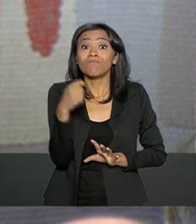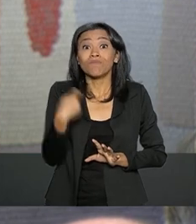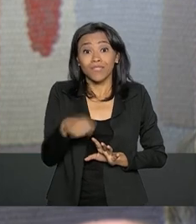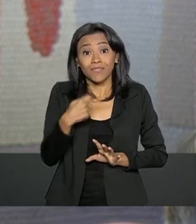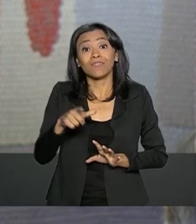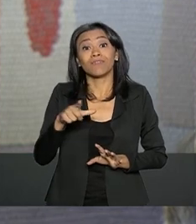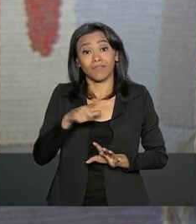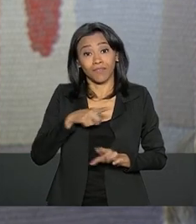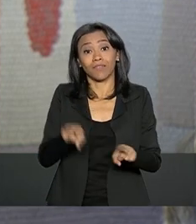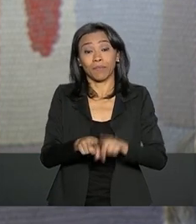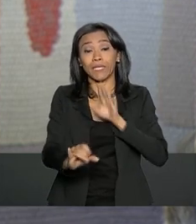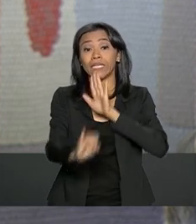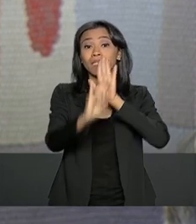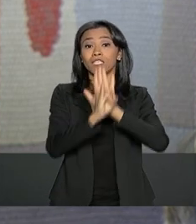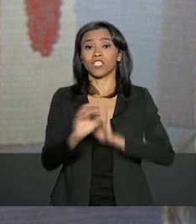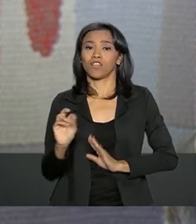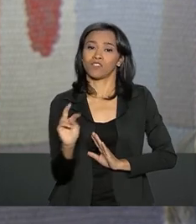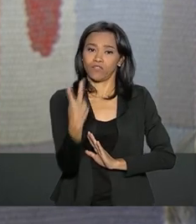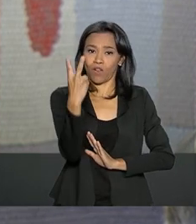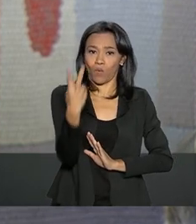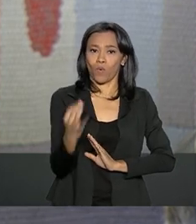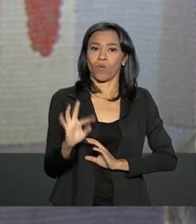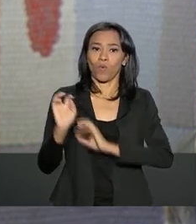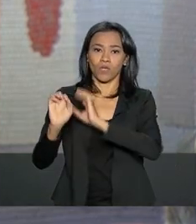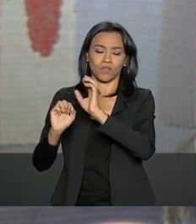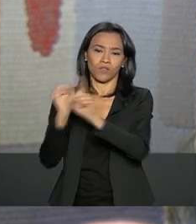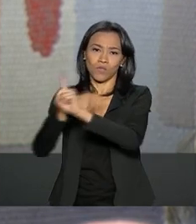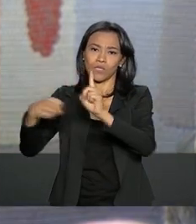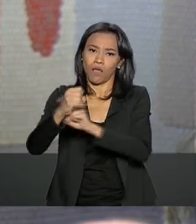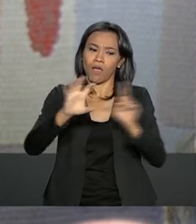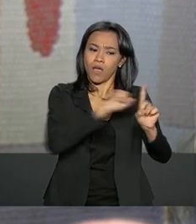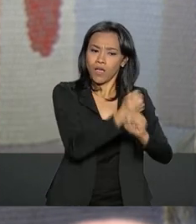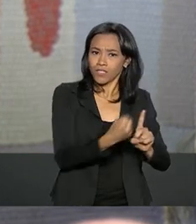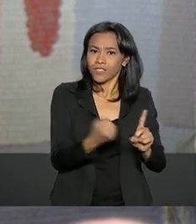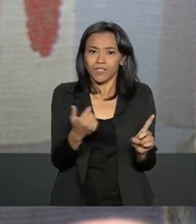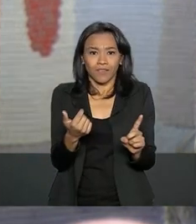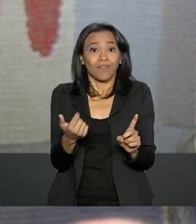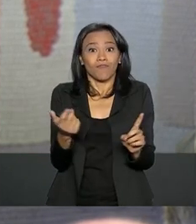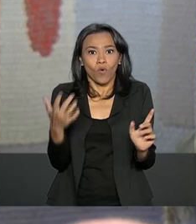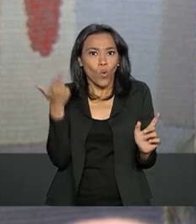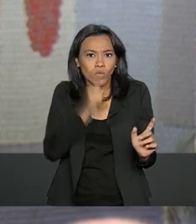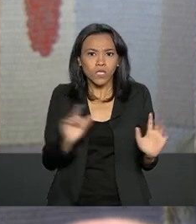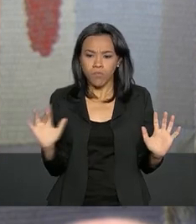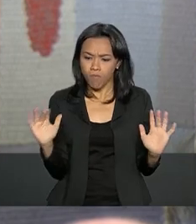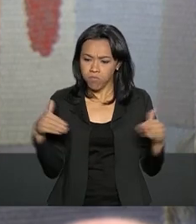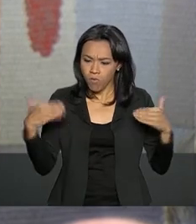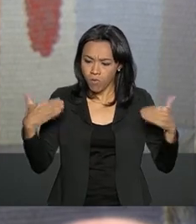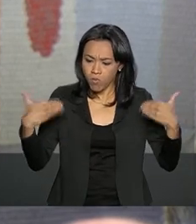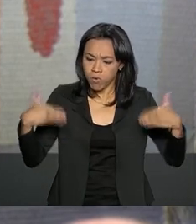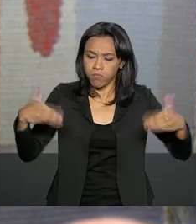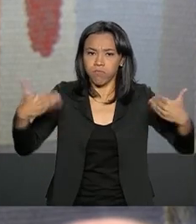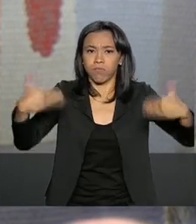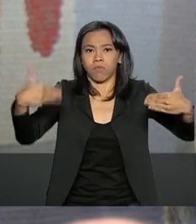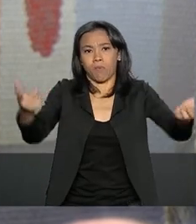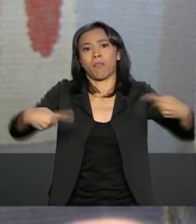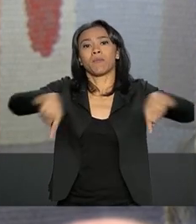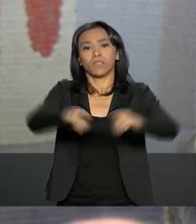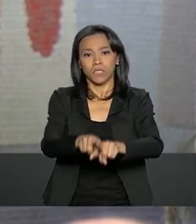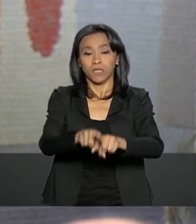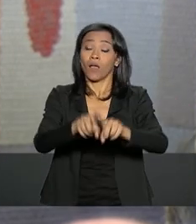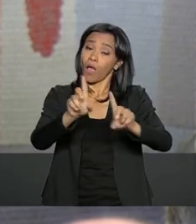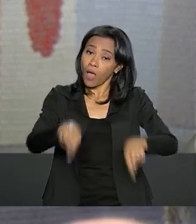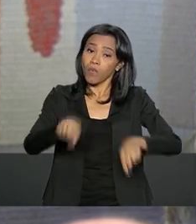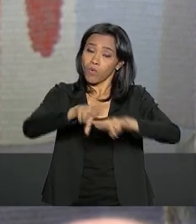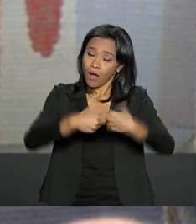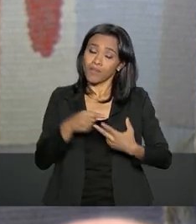identidade de valores entre nossas sociedades, nunca teríamos avançado tanto em nossa parceria. É em nome